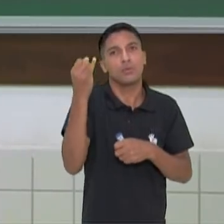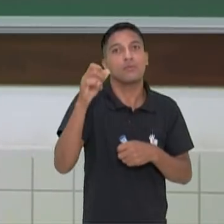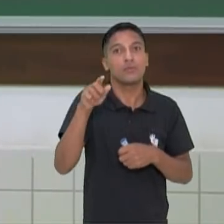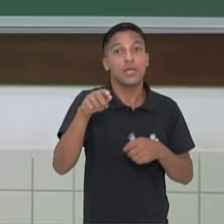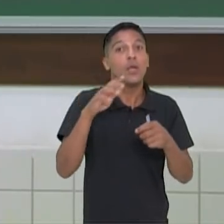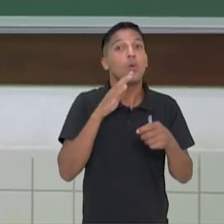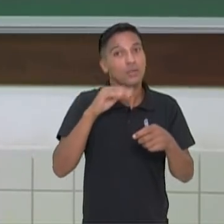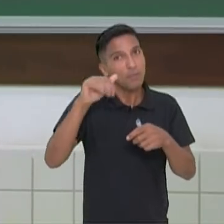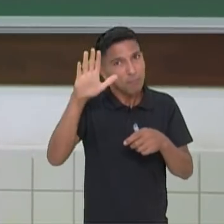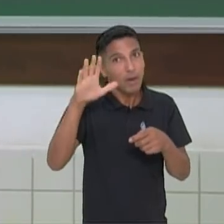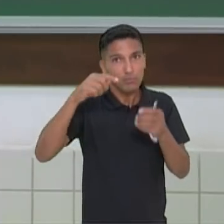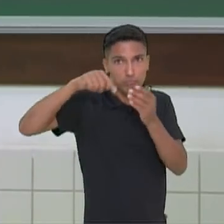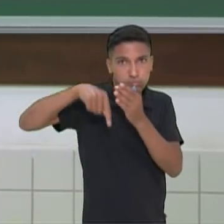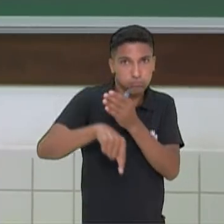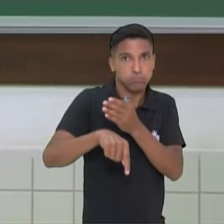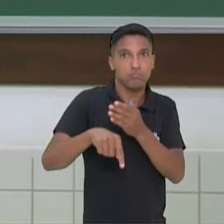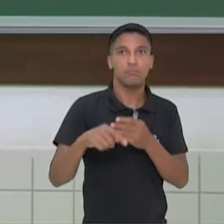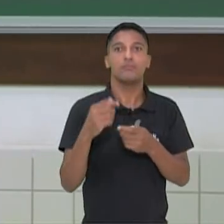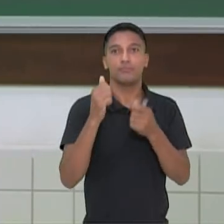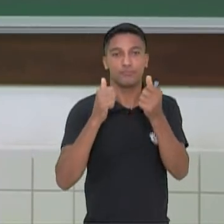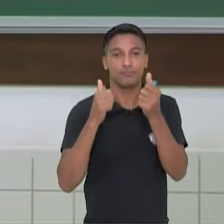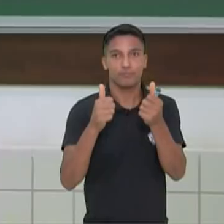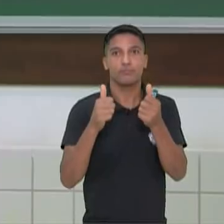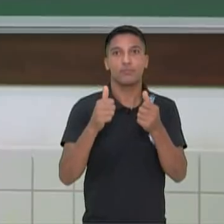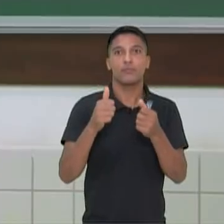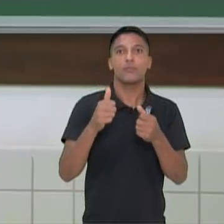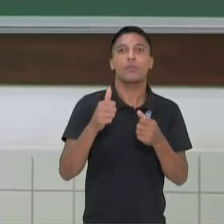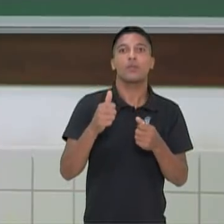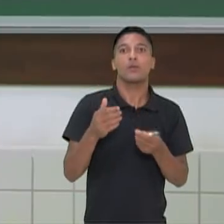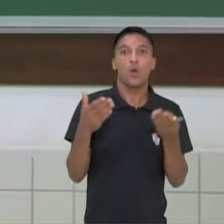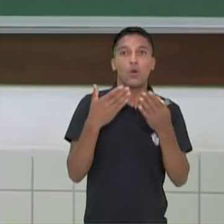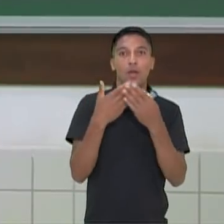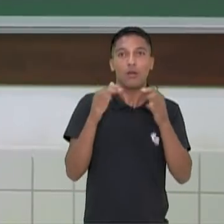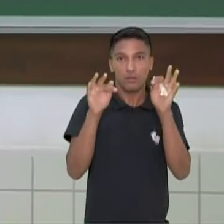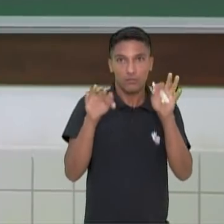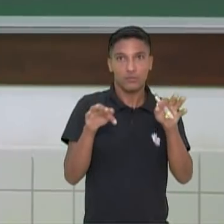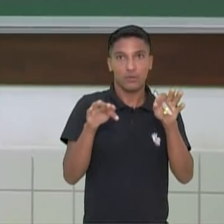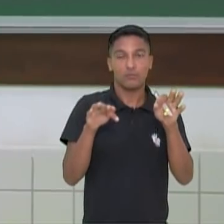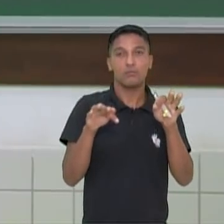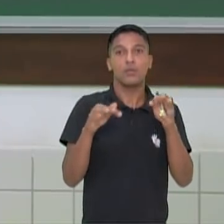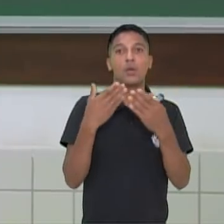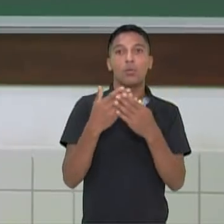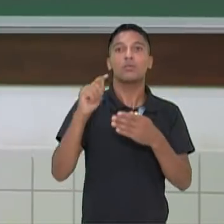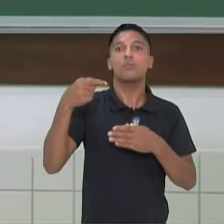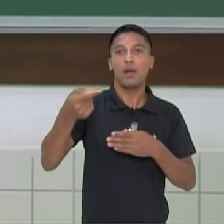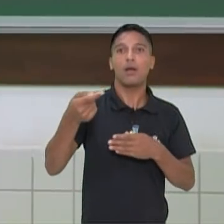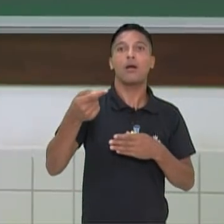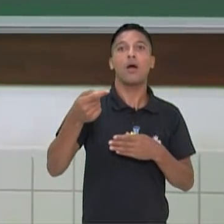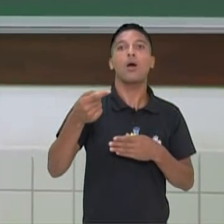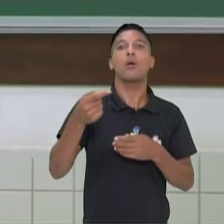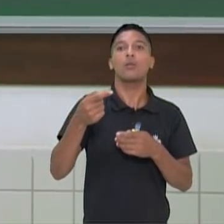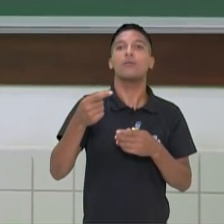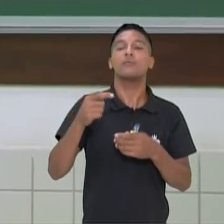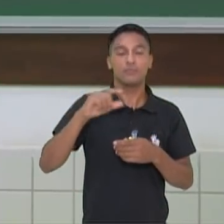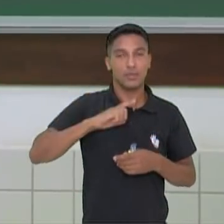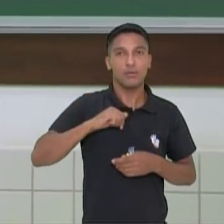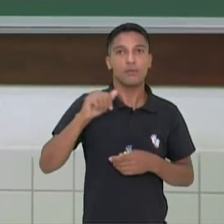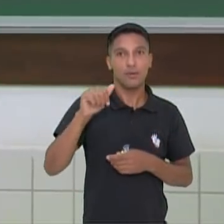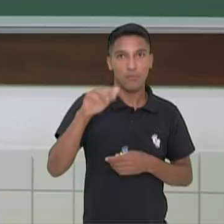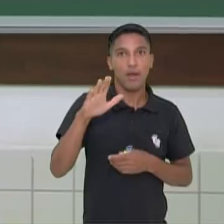ainda melhor, ok? Pessoal, por hoje ficamos por aqui, nos vemos na nossa próxima aula com mais